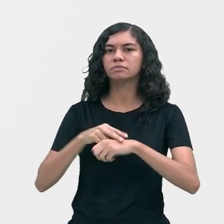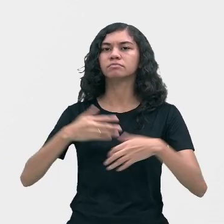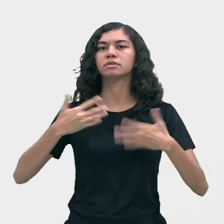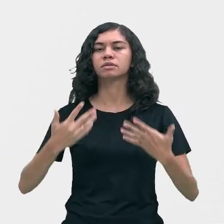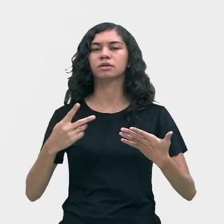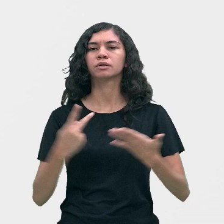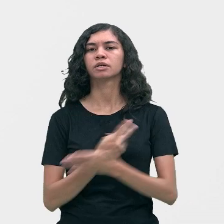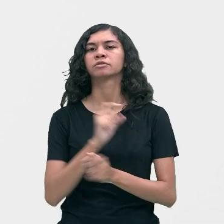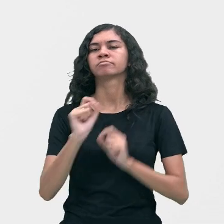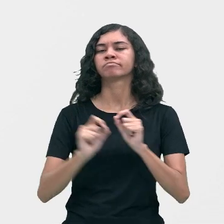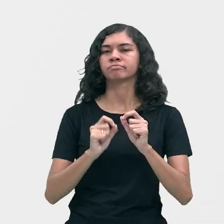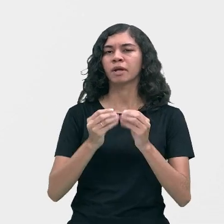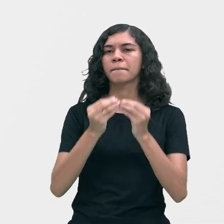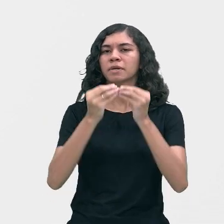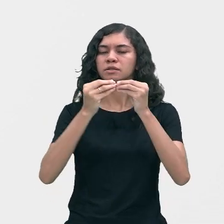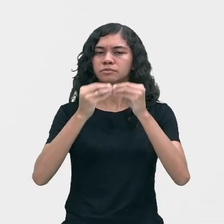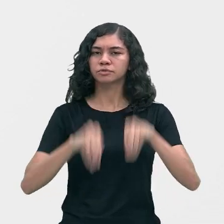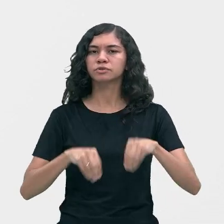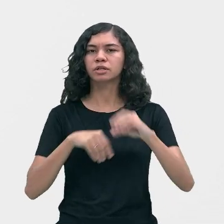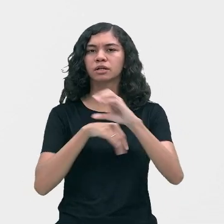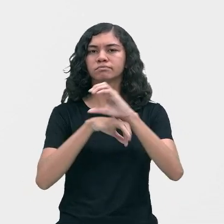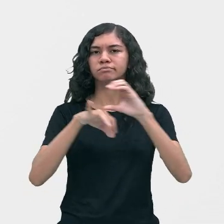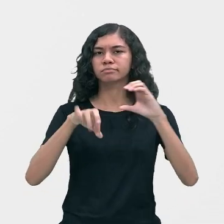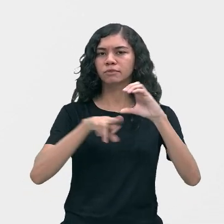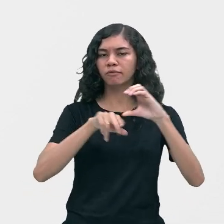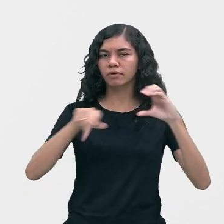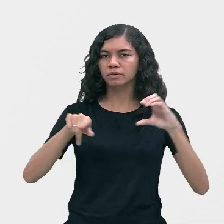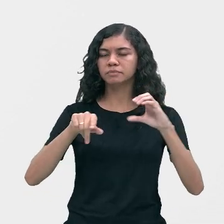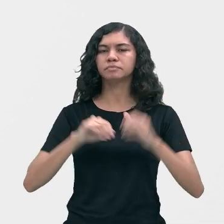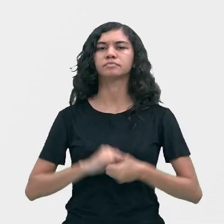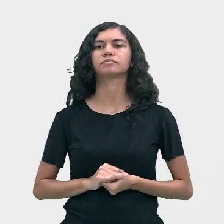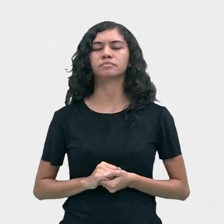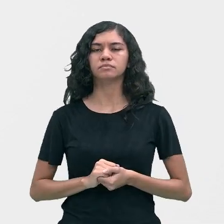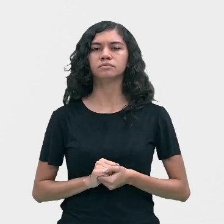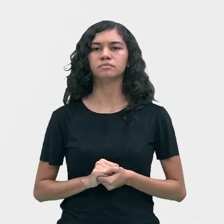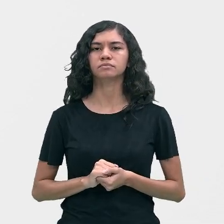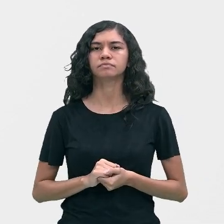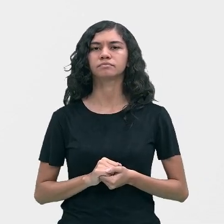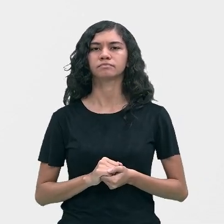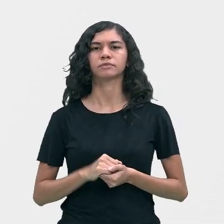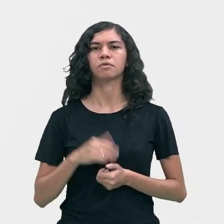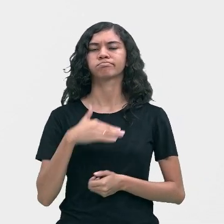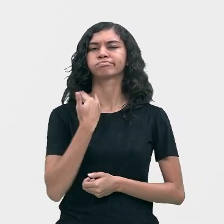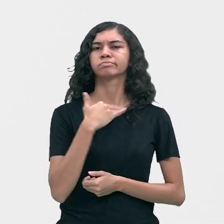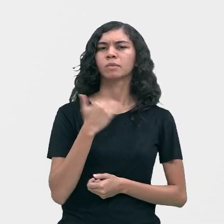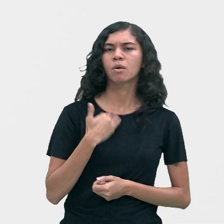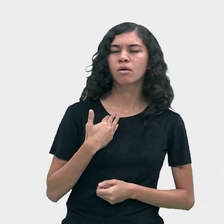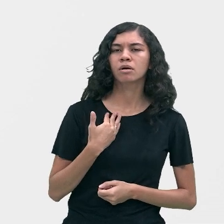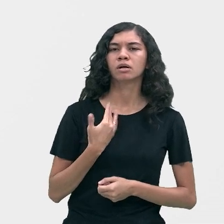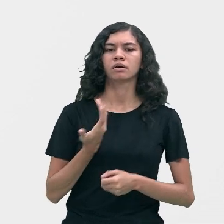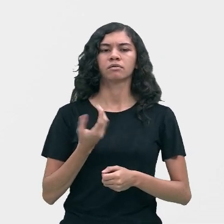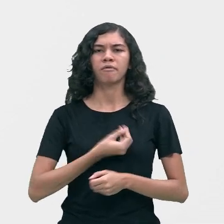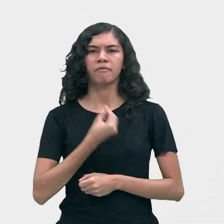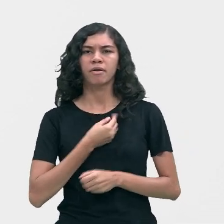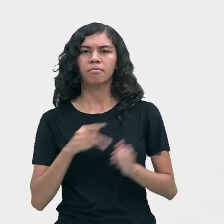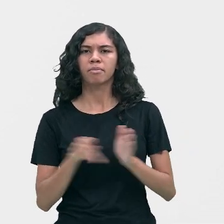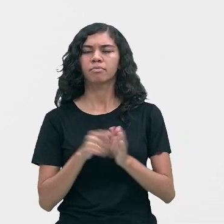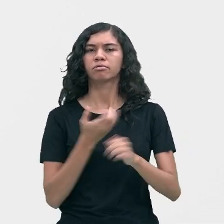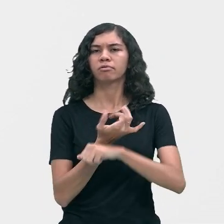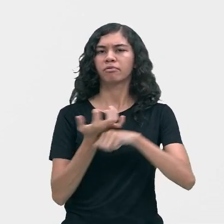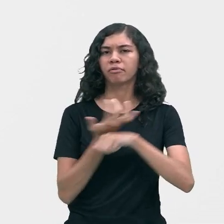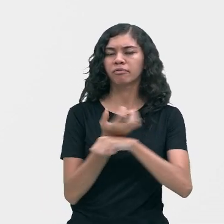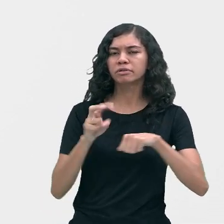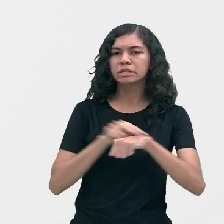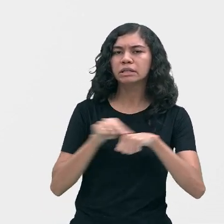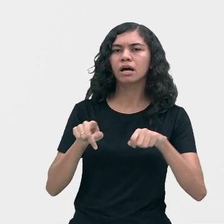a fauna que se abriga naquela região, extinguindo, então, toda a vida animal, toda a vida vegetal, para a construção das